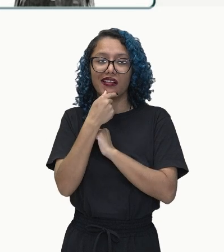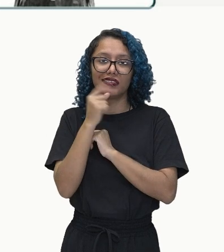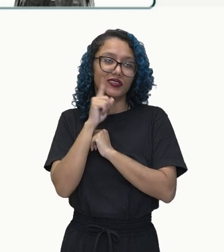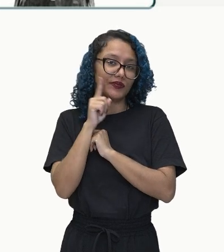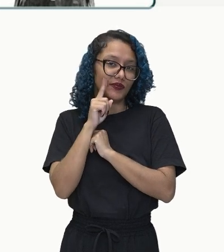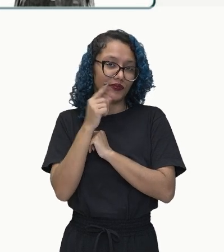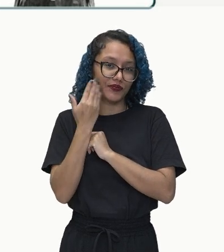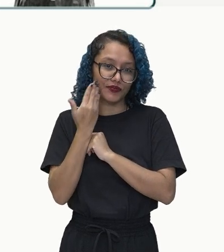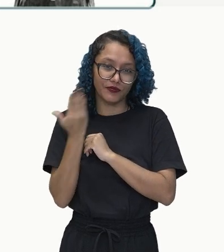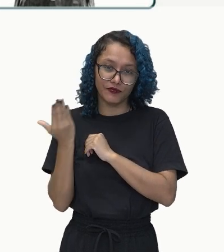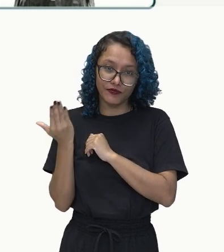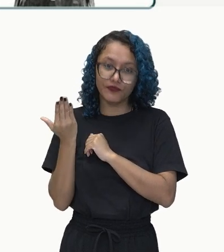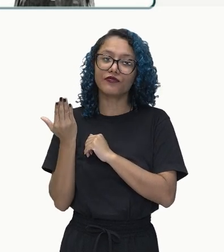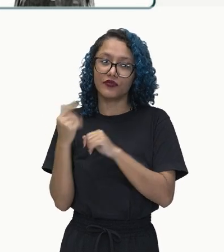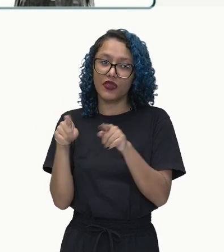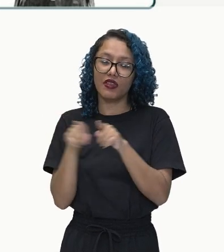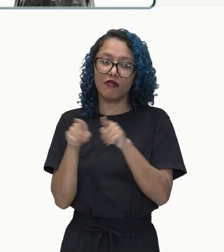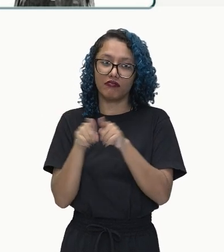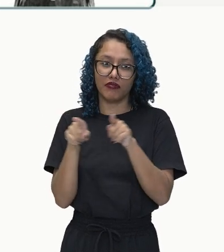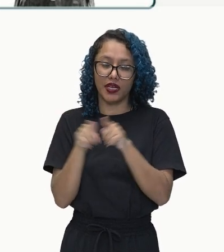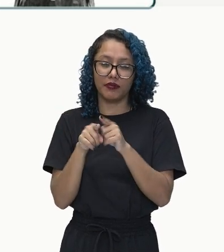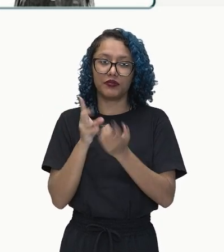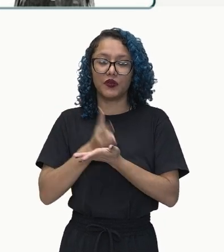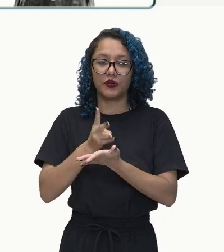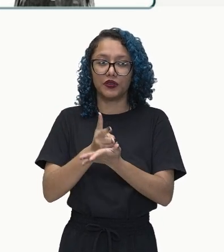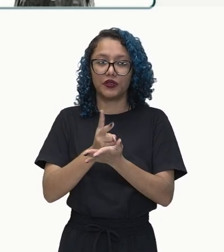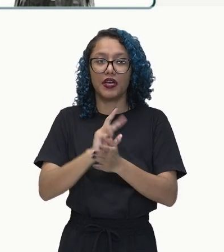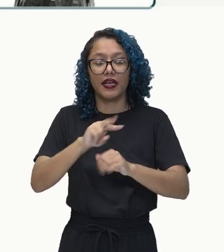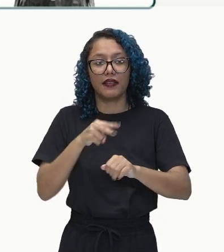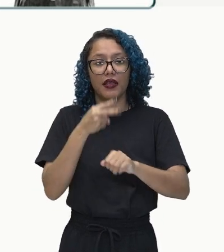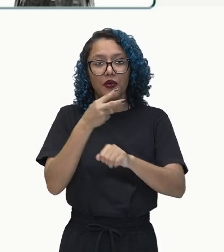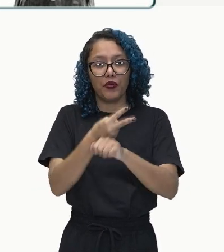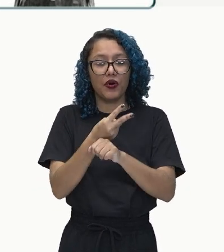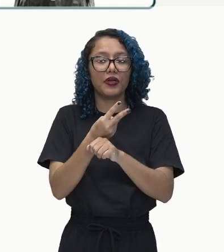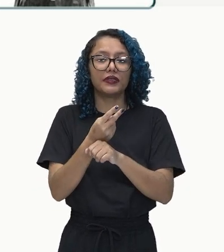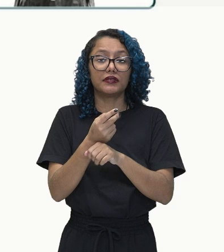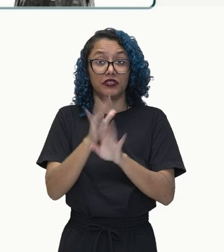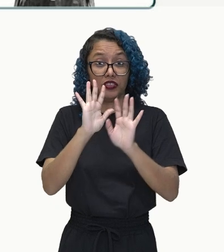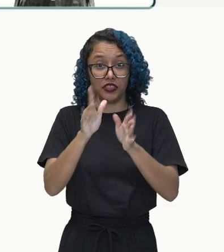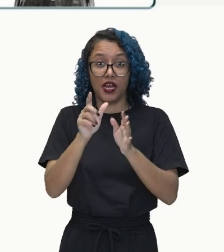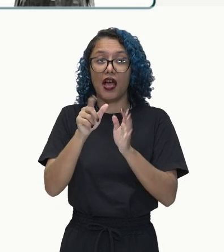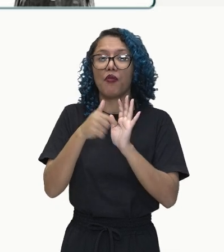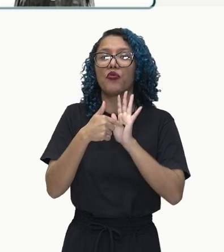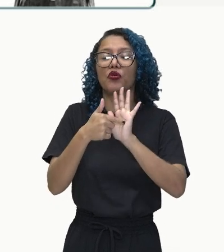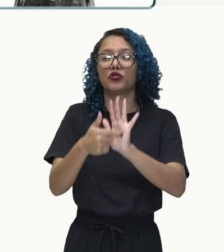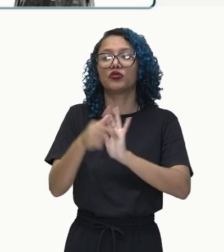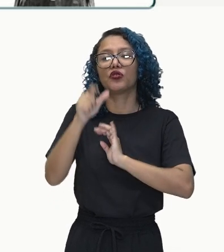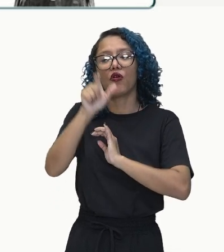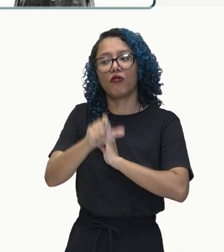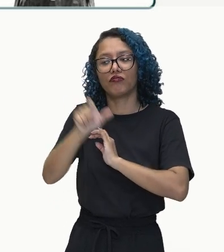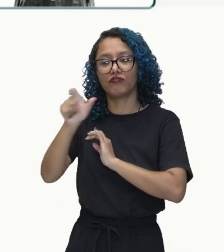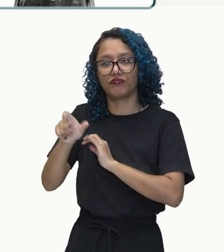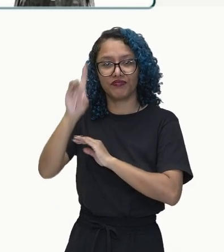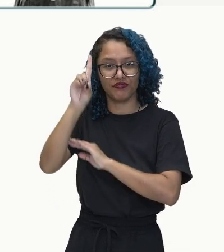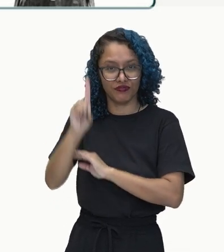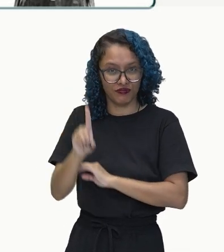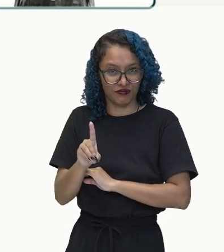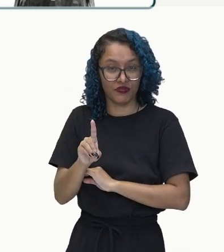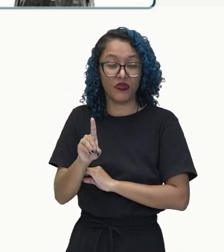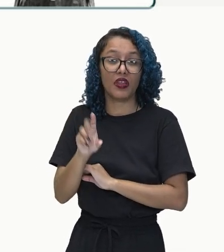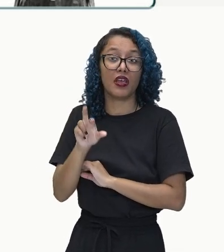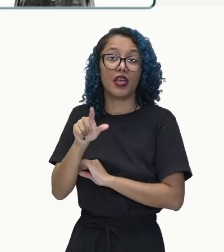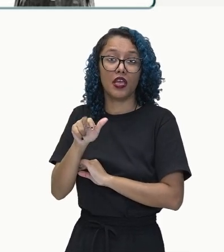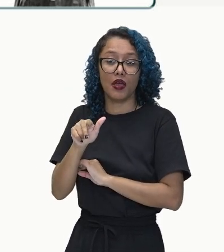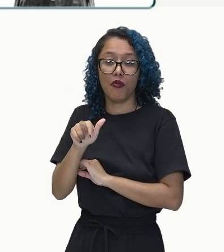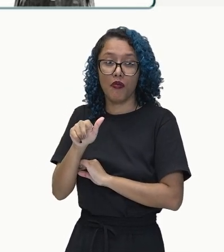bem. Aí ele vai apresentar, notem aqui que ele apresentou os diretores, ó. Os diretores são os